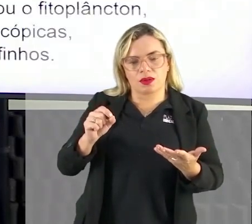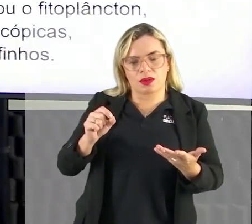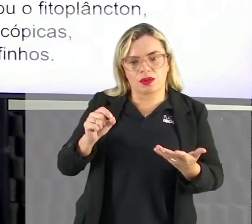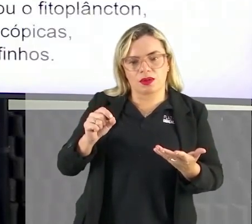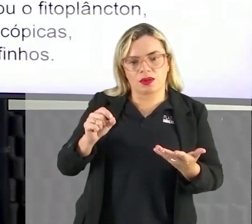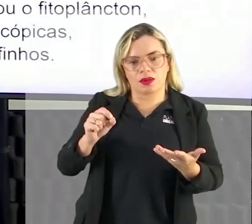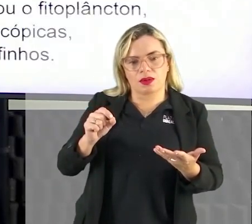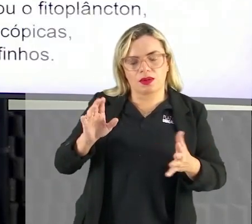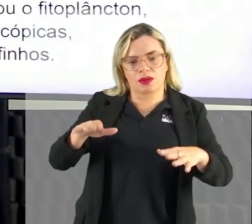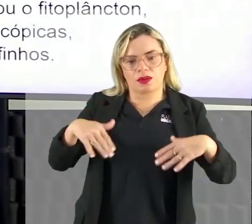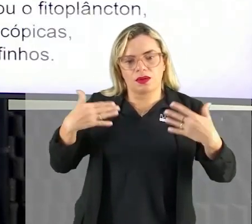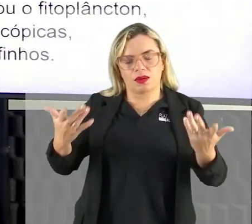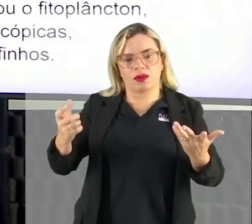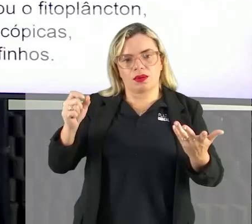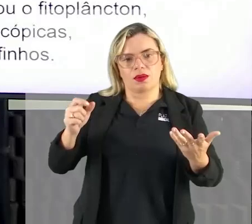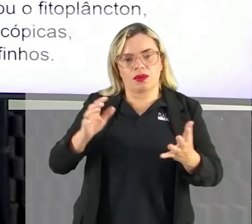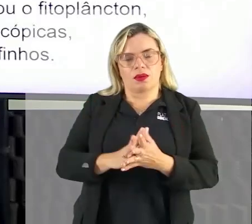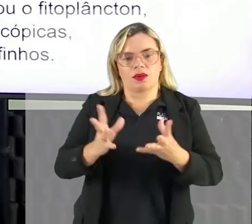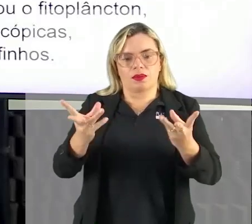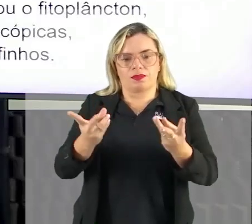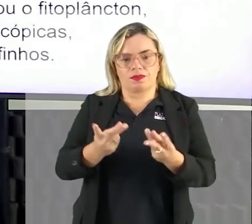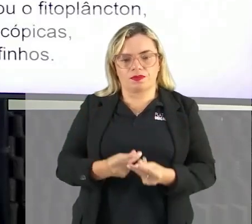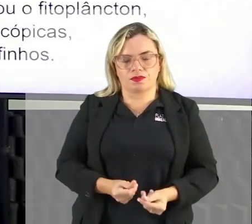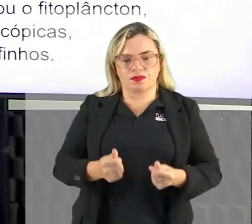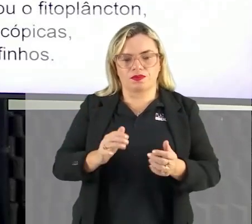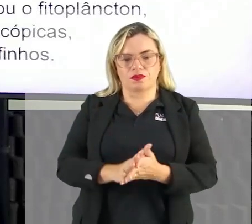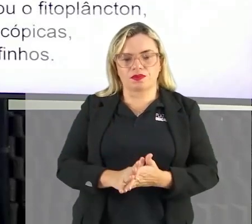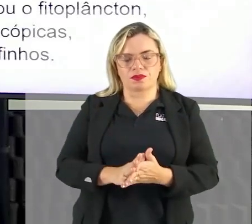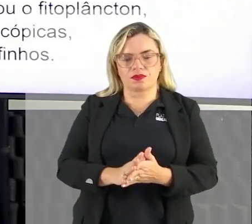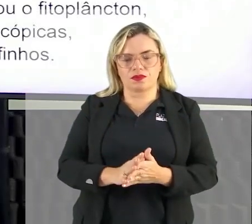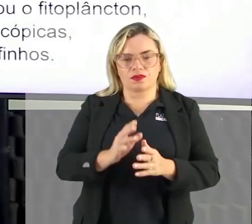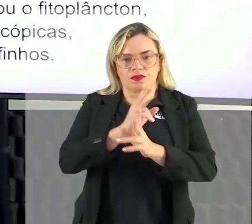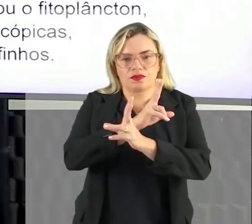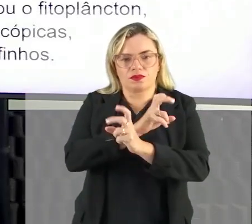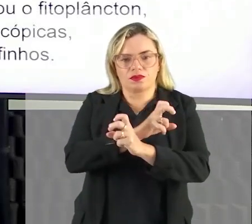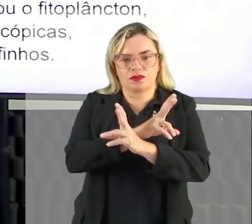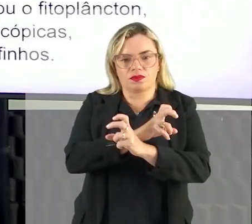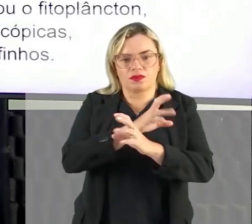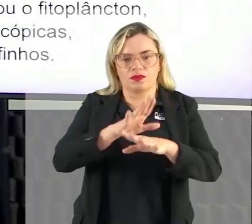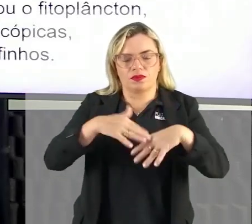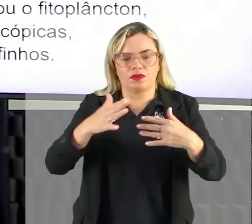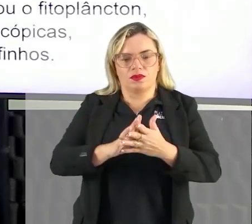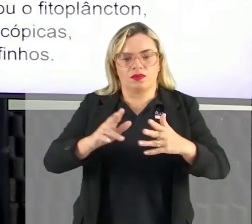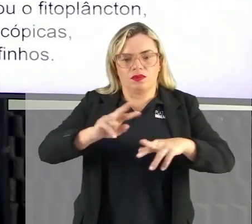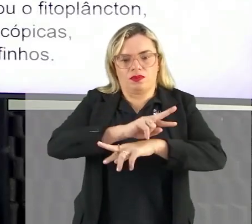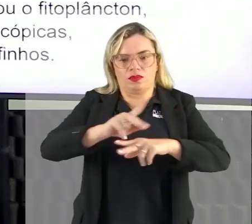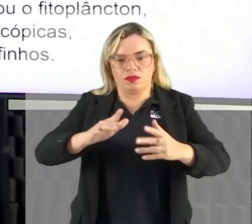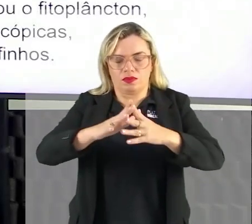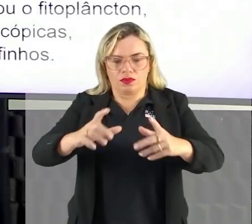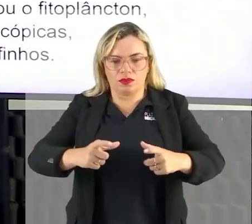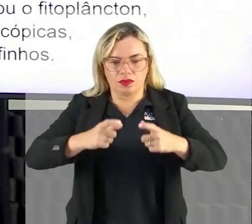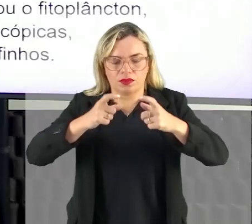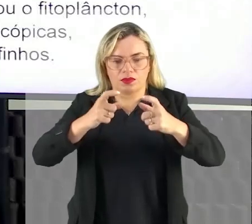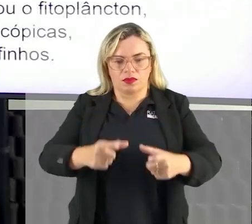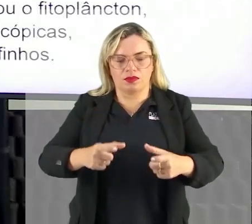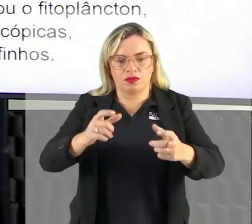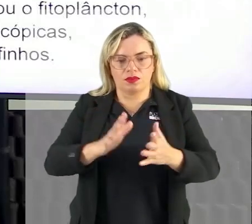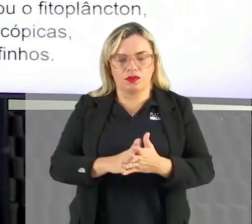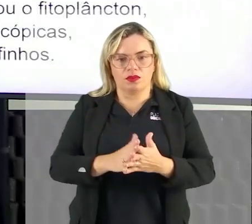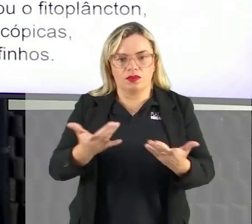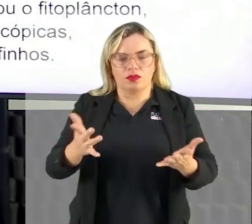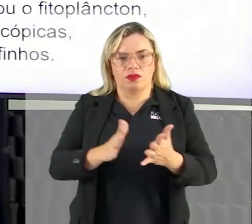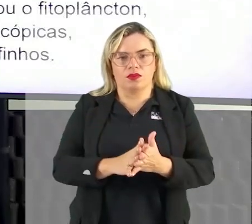ele disse que essas substâncias tóxicas, elas são encontradas nos diversos